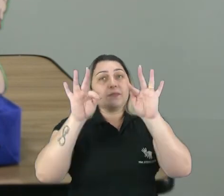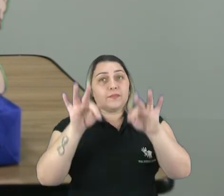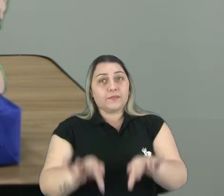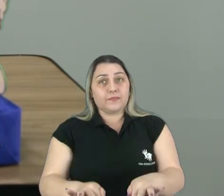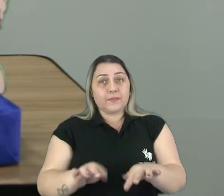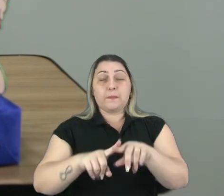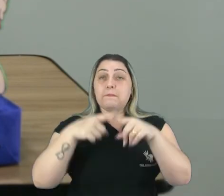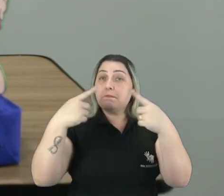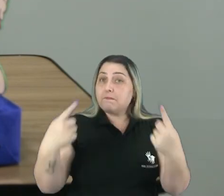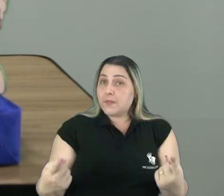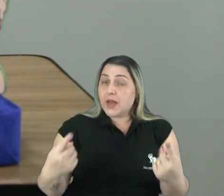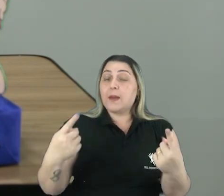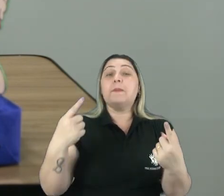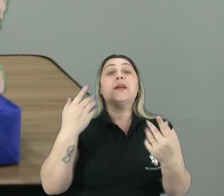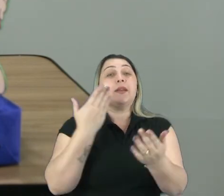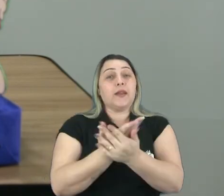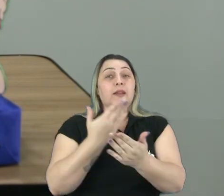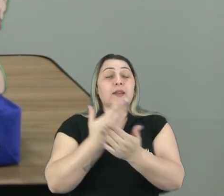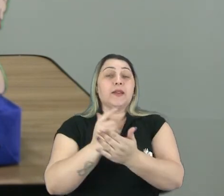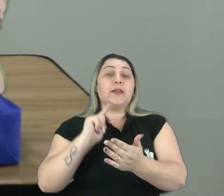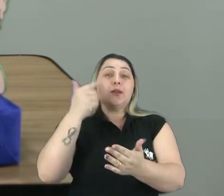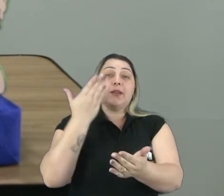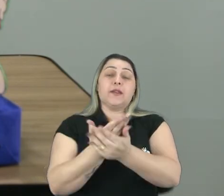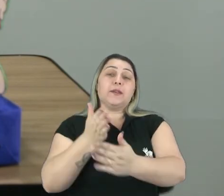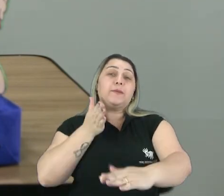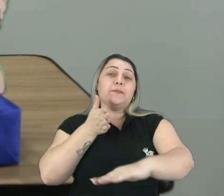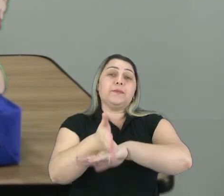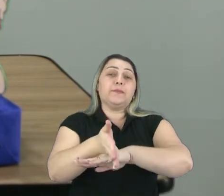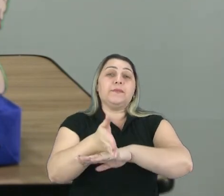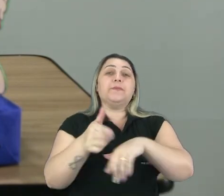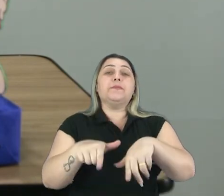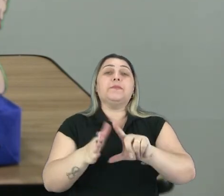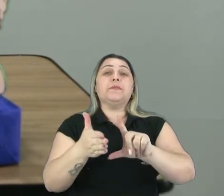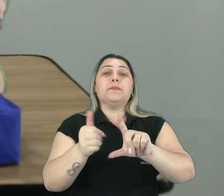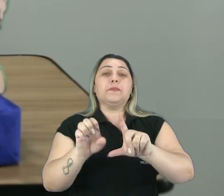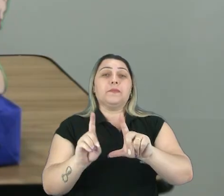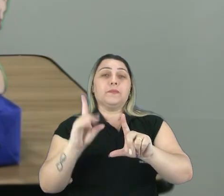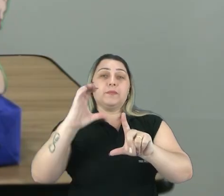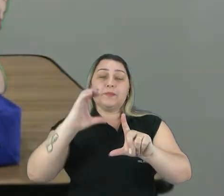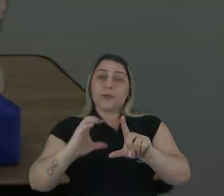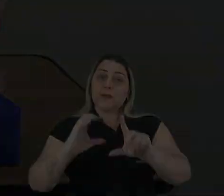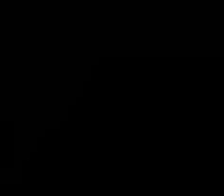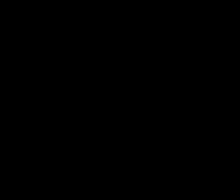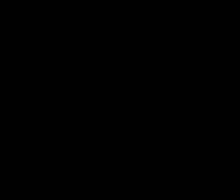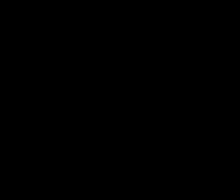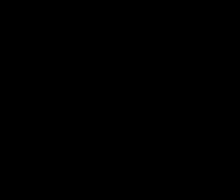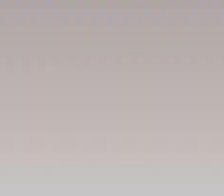acesse a plataforma Eduque. Tchau, tchau, crianças! Até a nossa próxima aula!